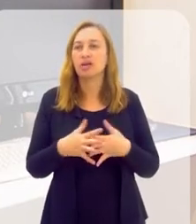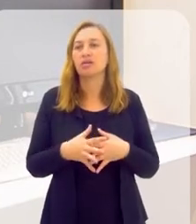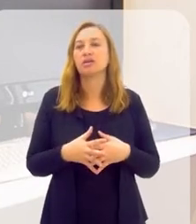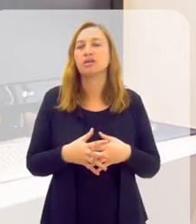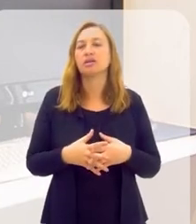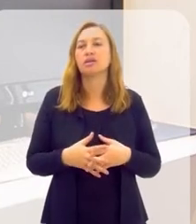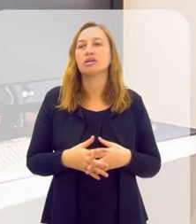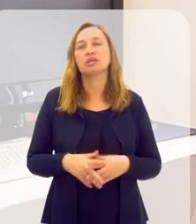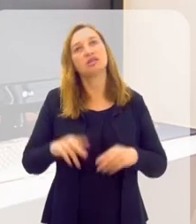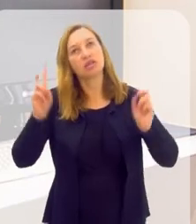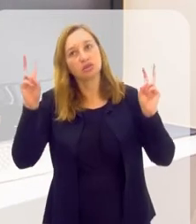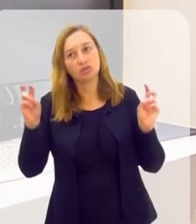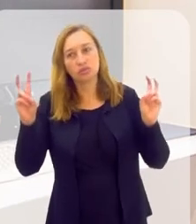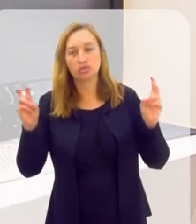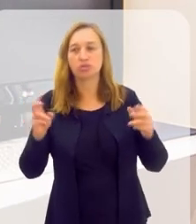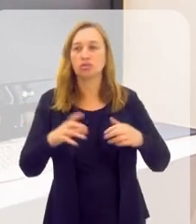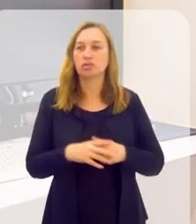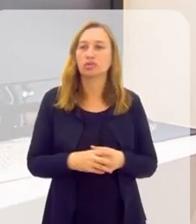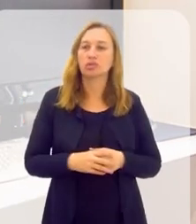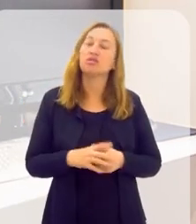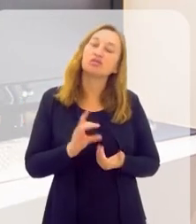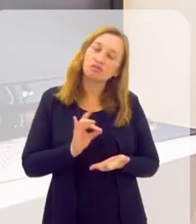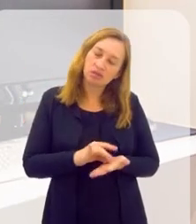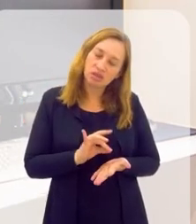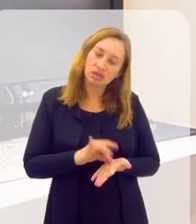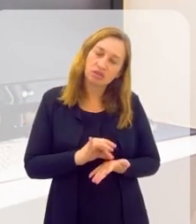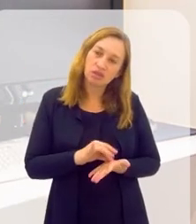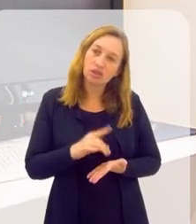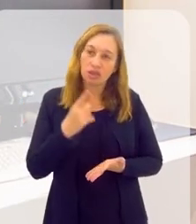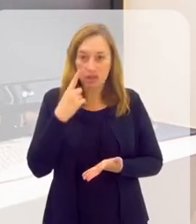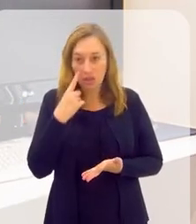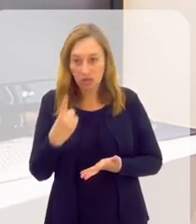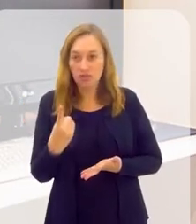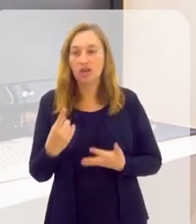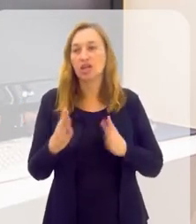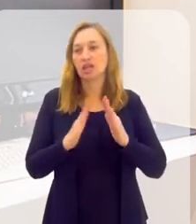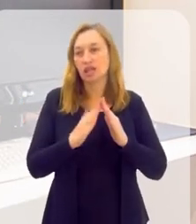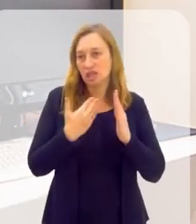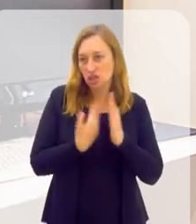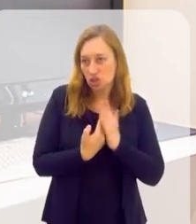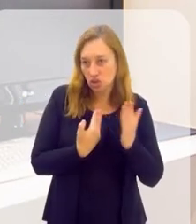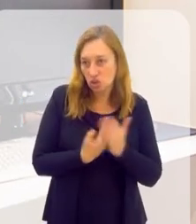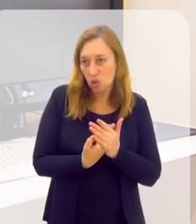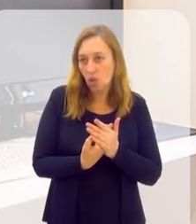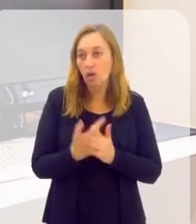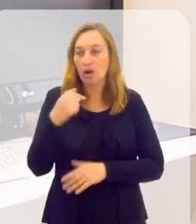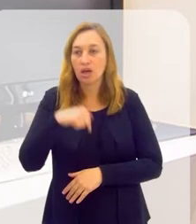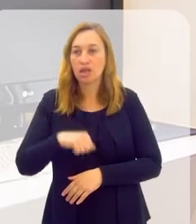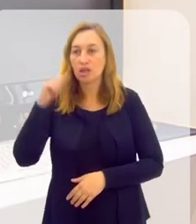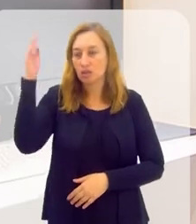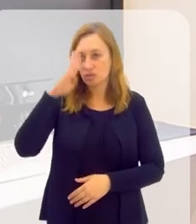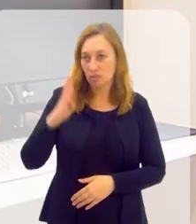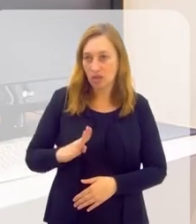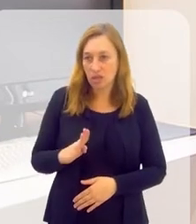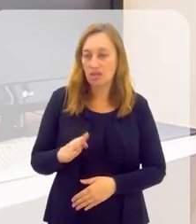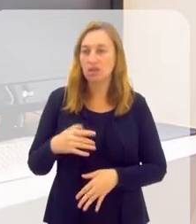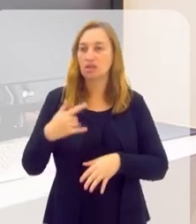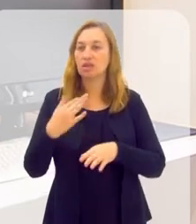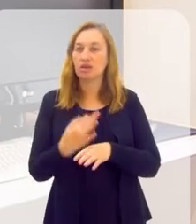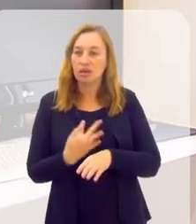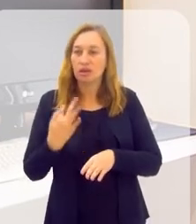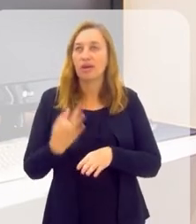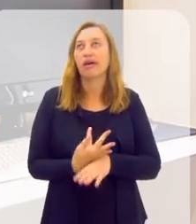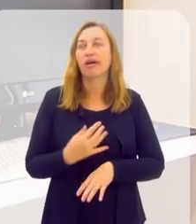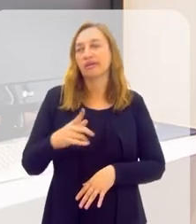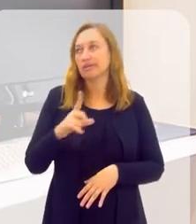abranger essa parte aí, que é realmente o que a gente vê nas escolas, inclusive aqui no Brasil, uma